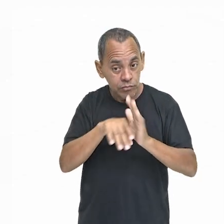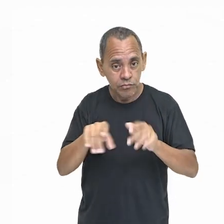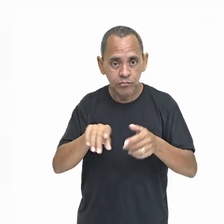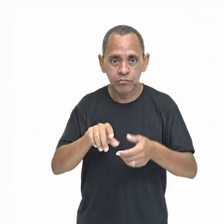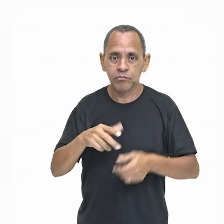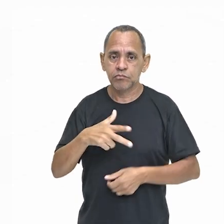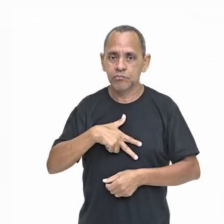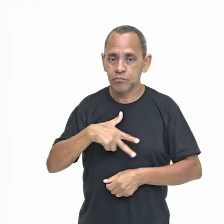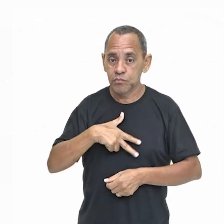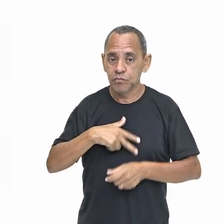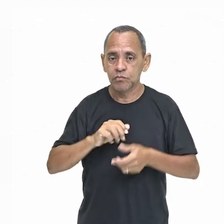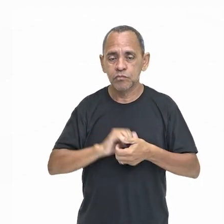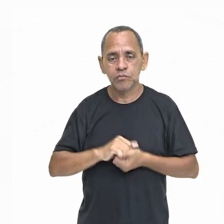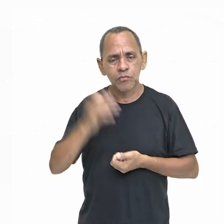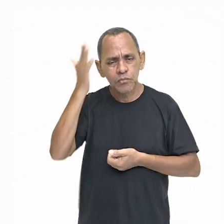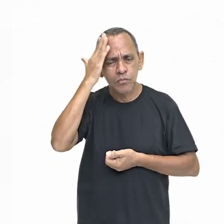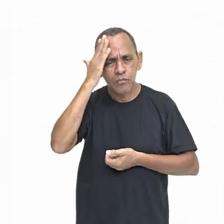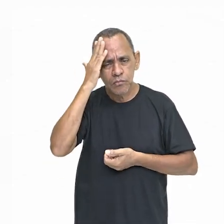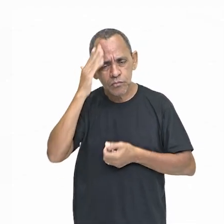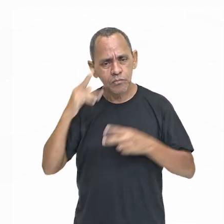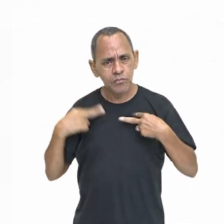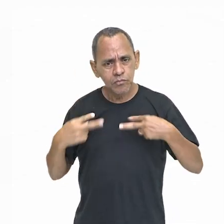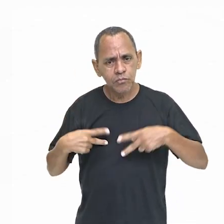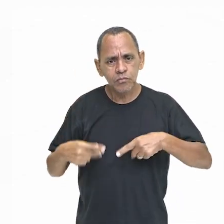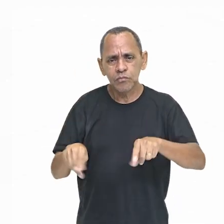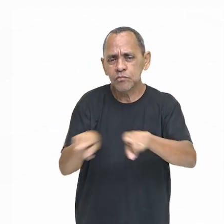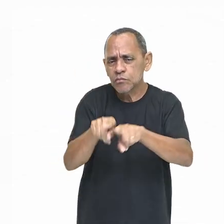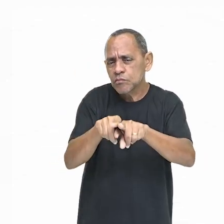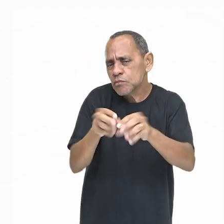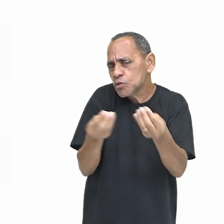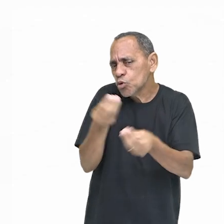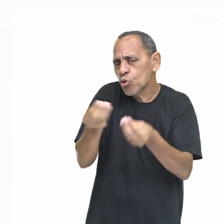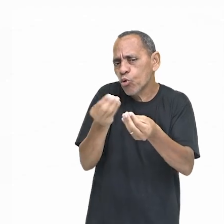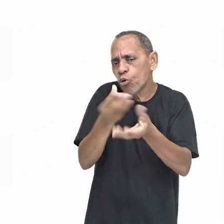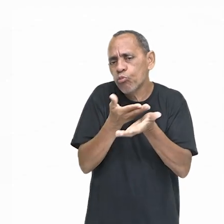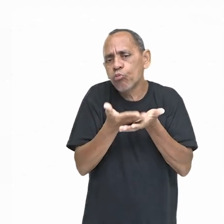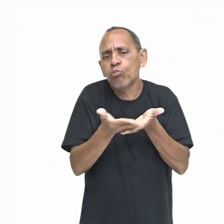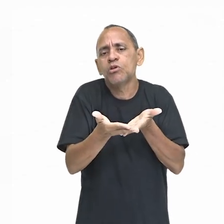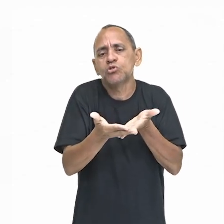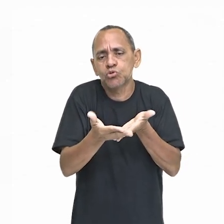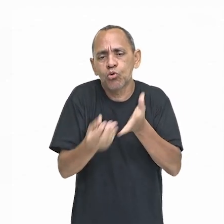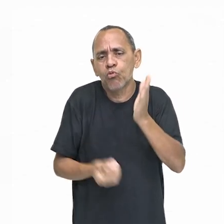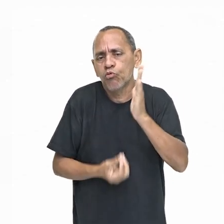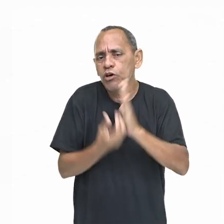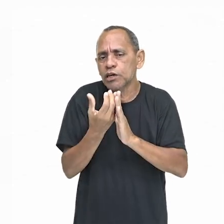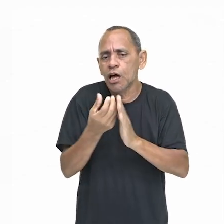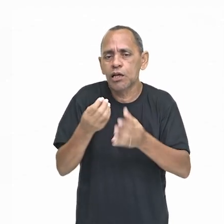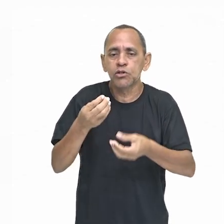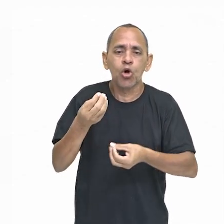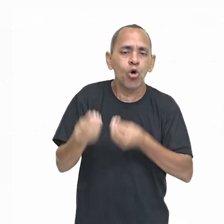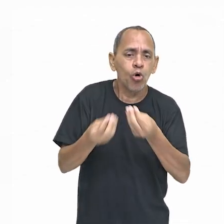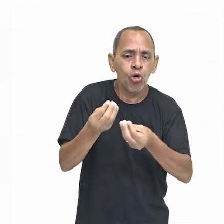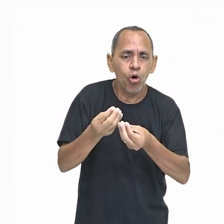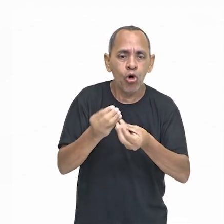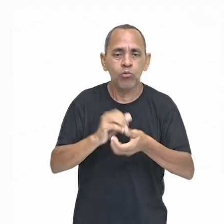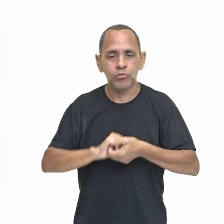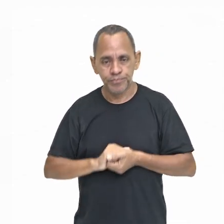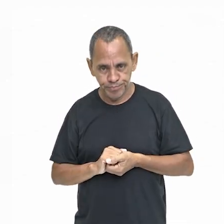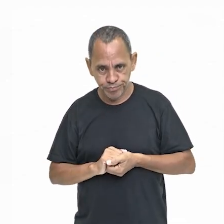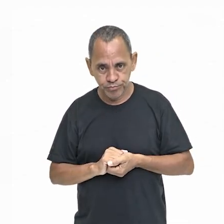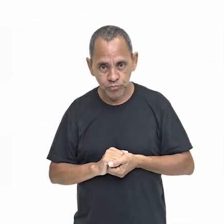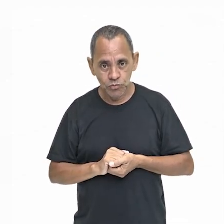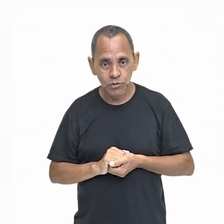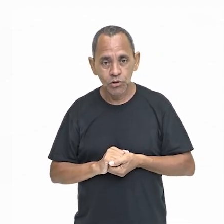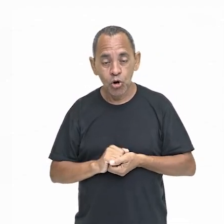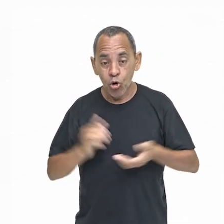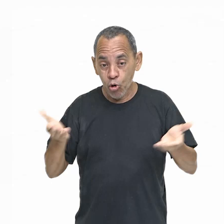busca compreender o ser humano, como ele se formou e como ele tornou-se o que ele